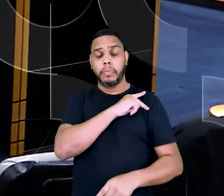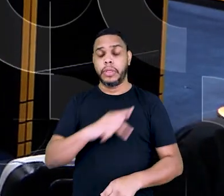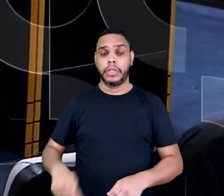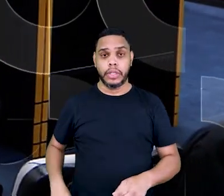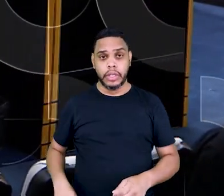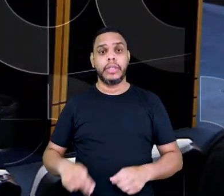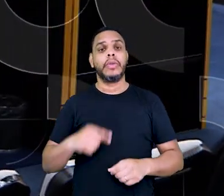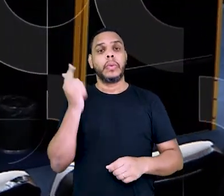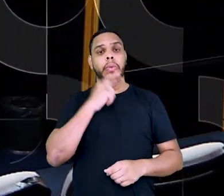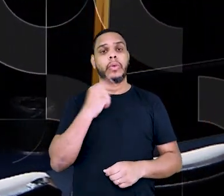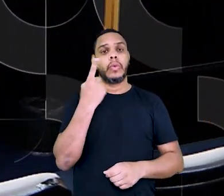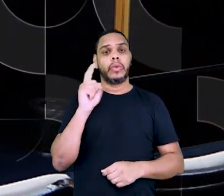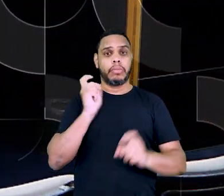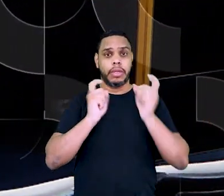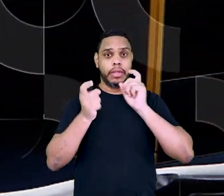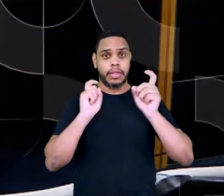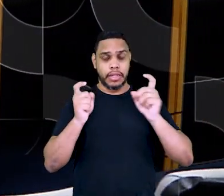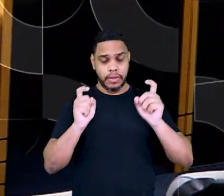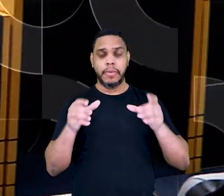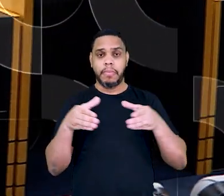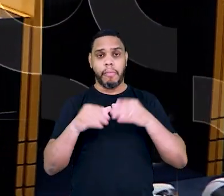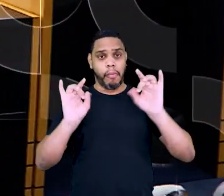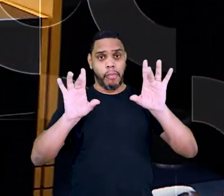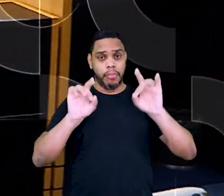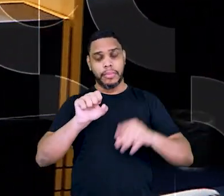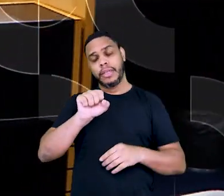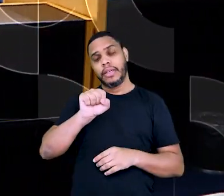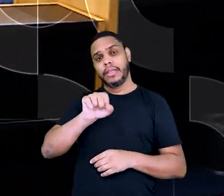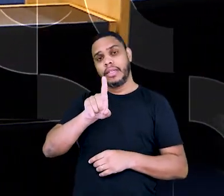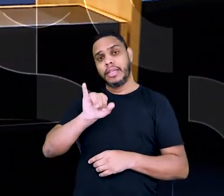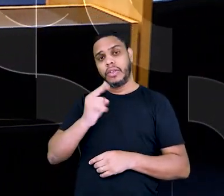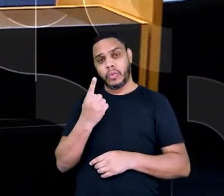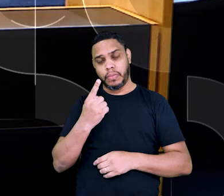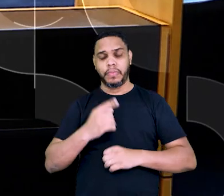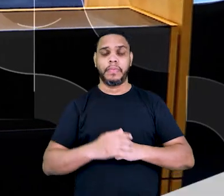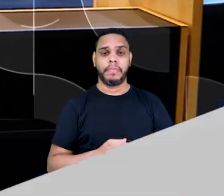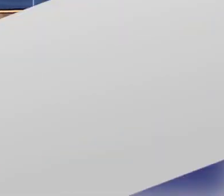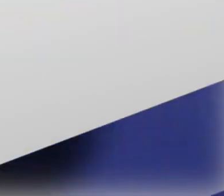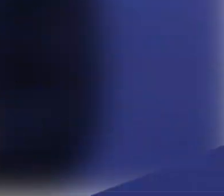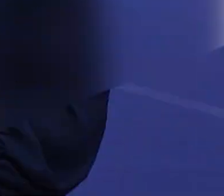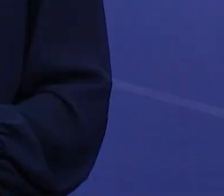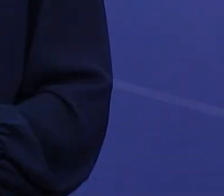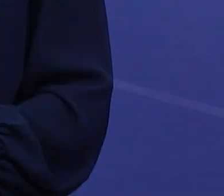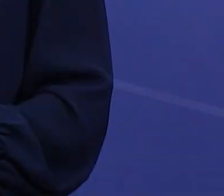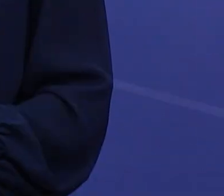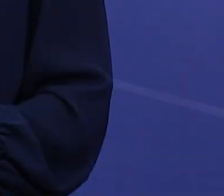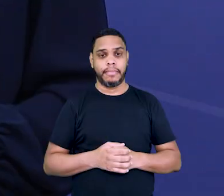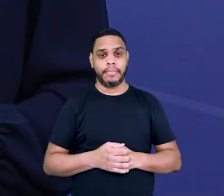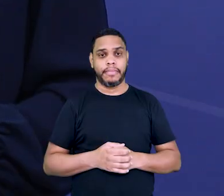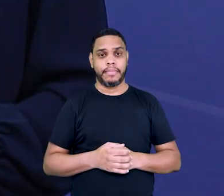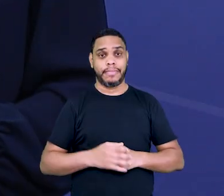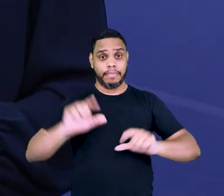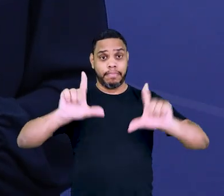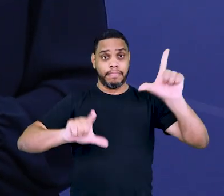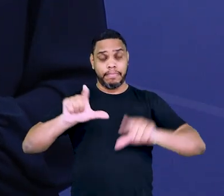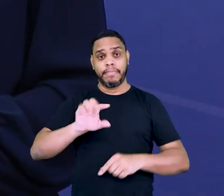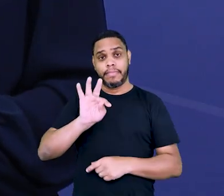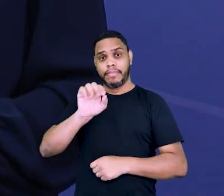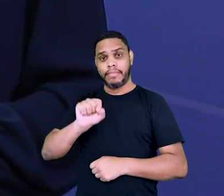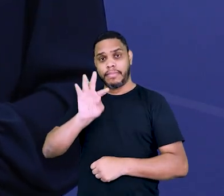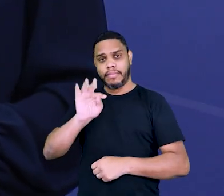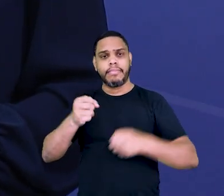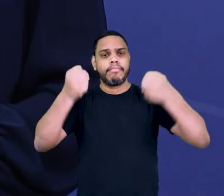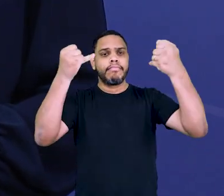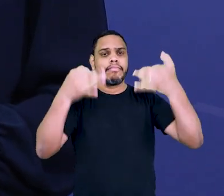tribunal na última sessão do órgão especial do primeiro semestre judiciário. O Revista TST também